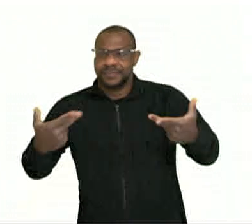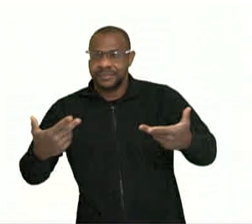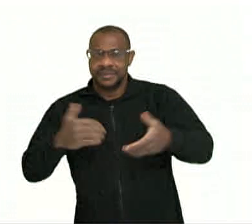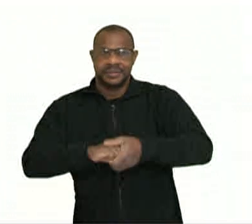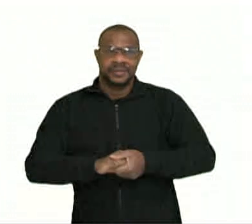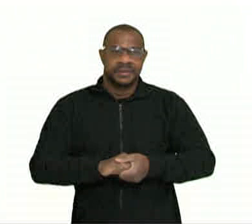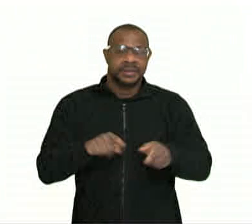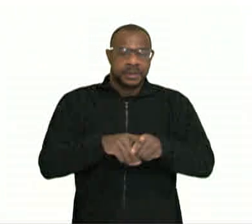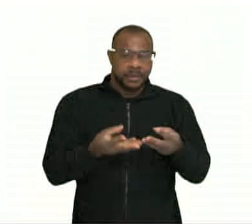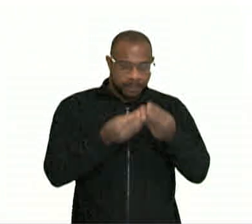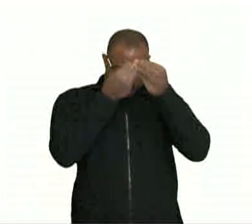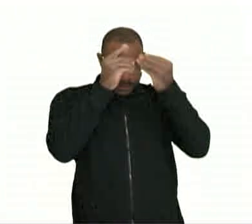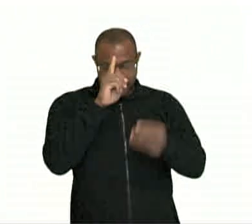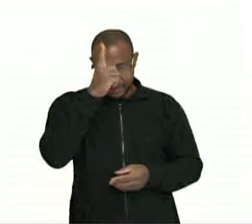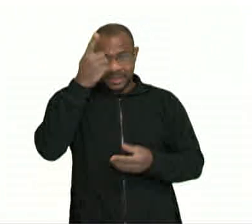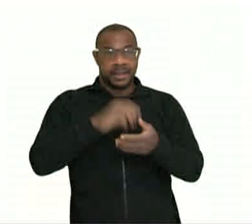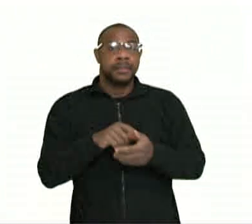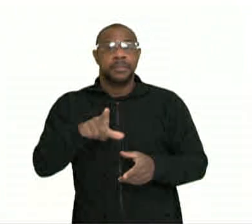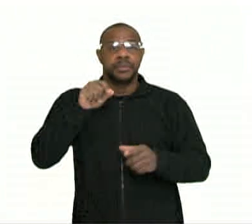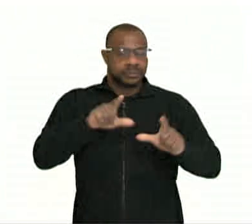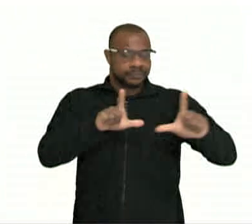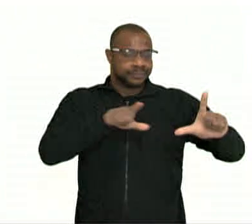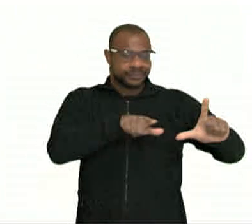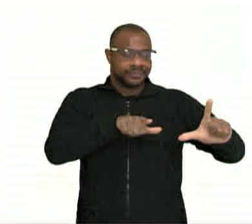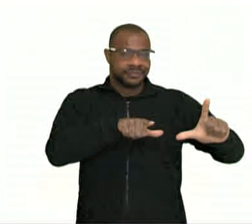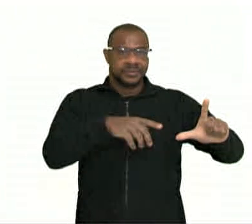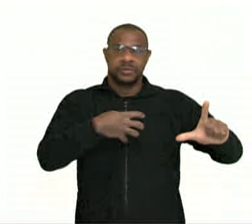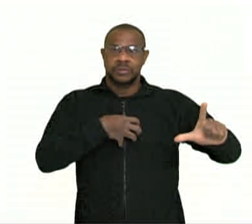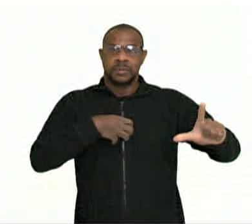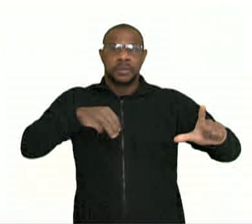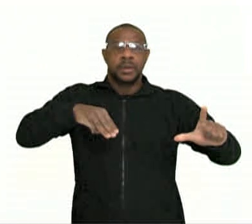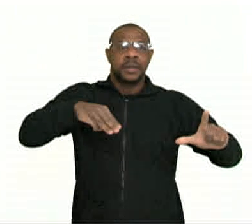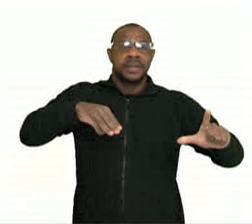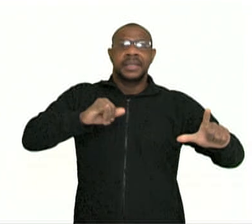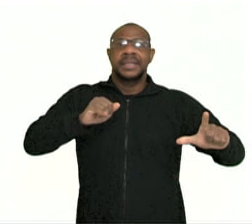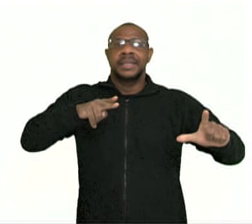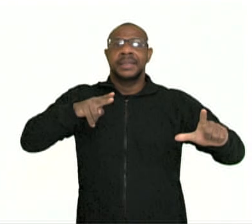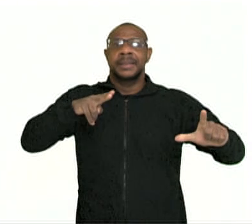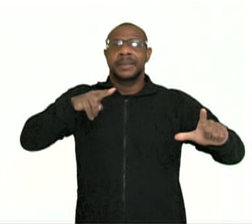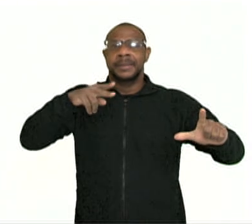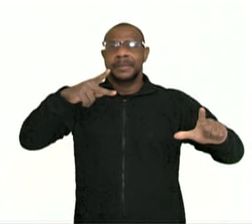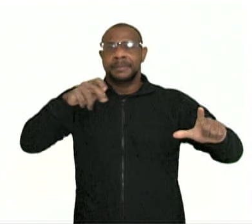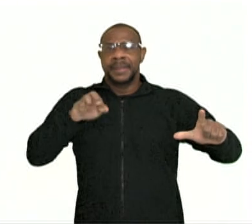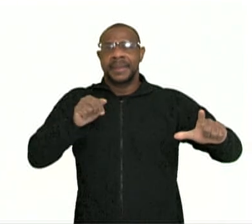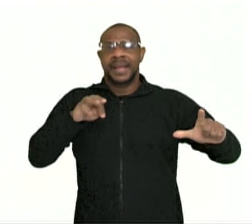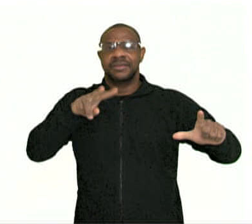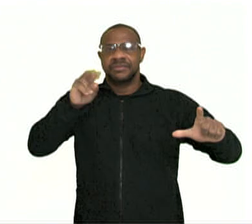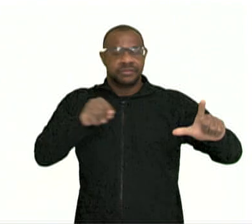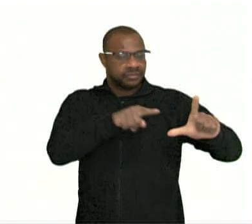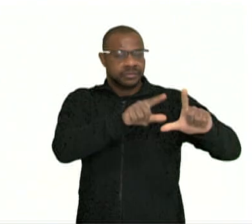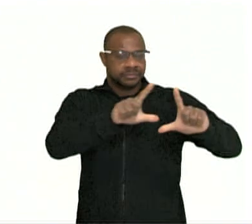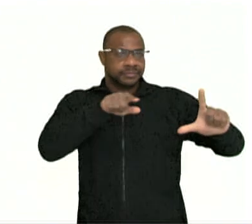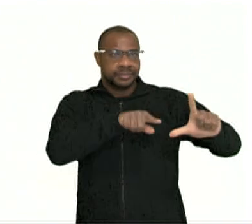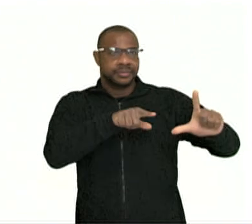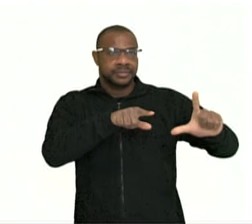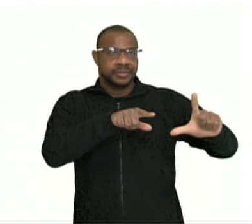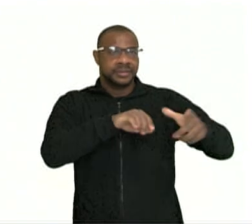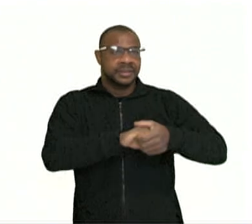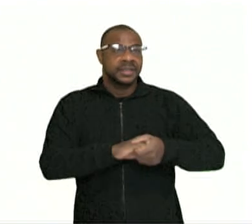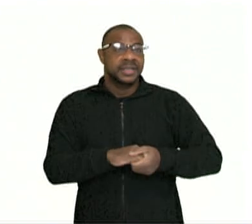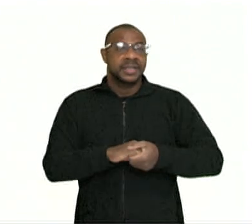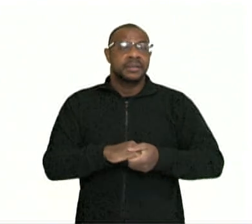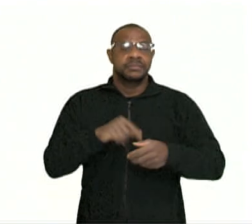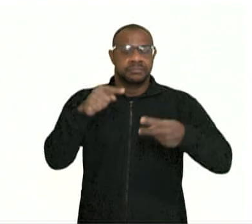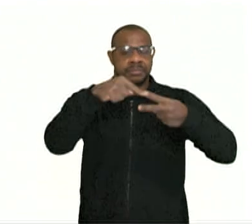ideia. Por isso a escolha do modo imperativo nesse tipo de texto. Retomando aqui, ó,